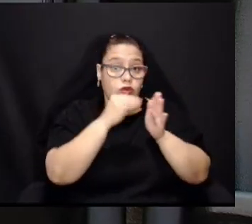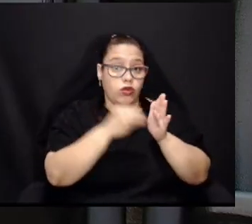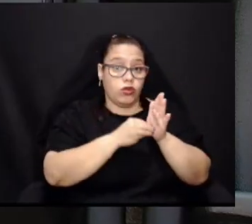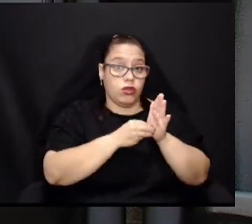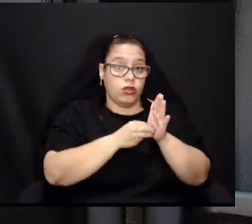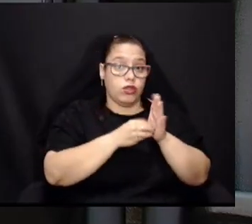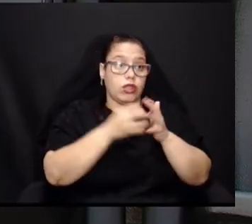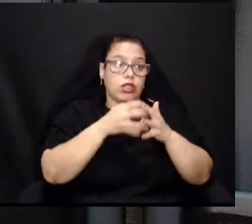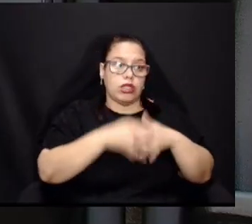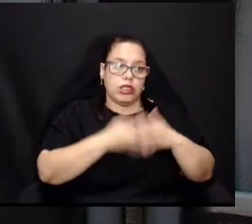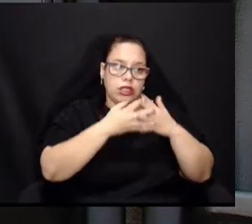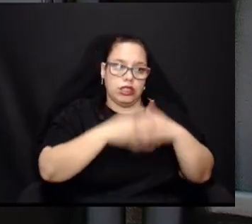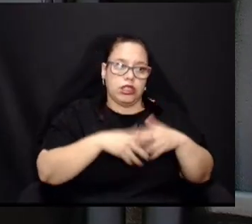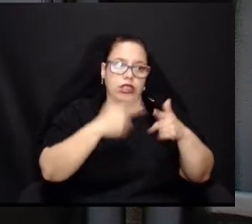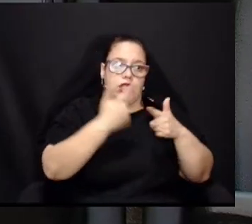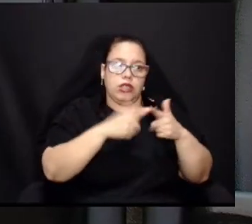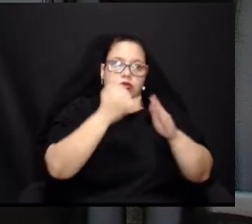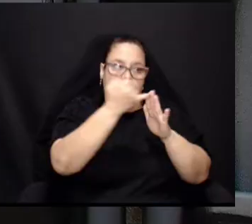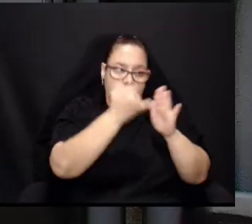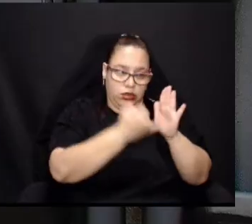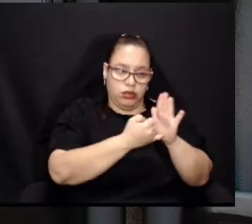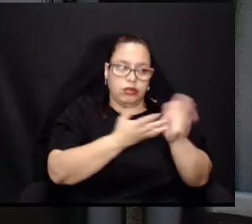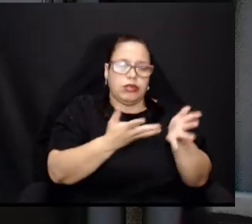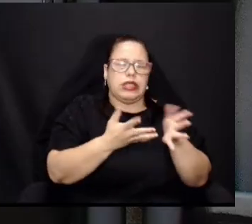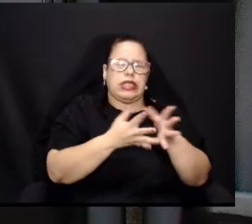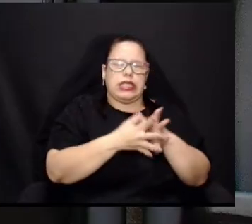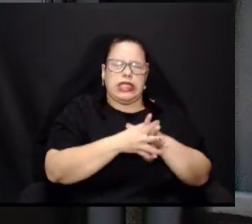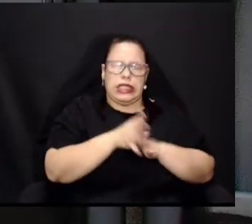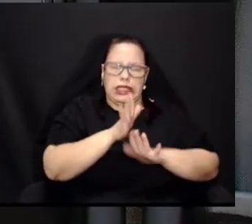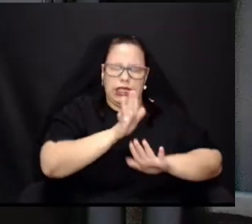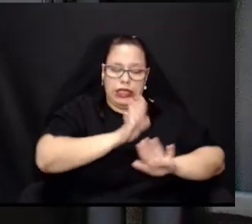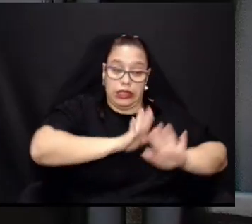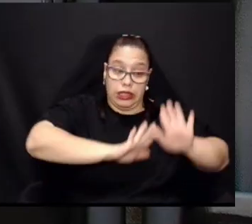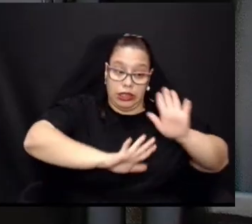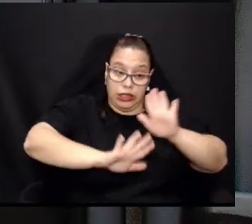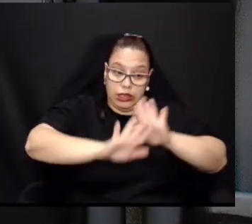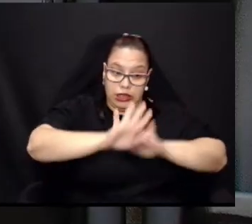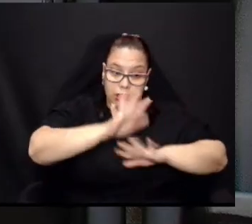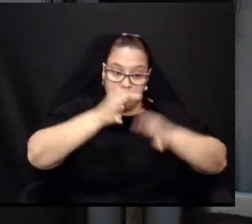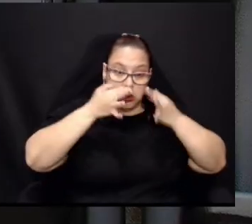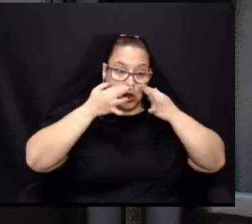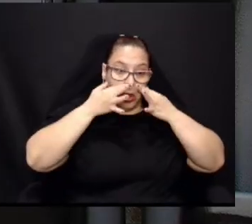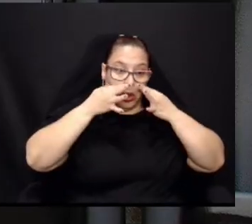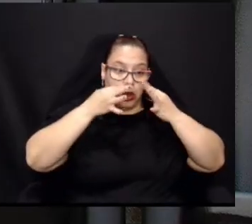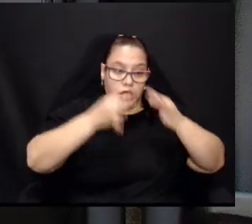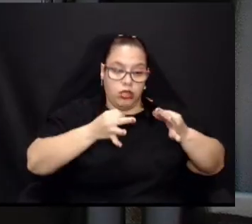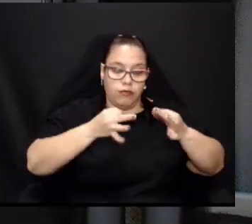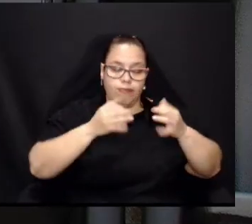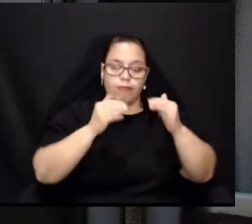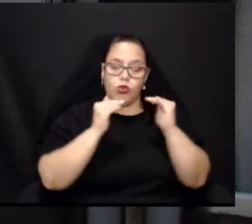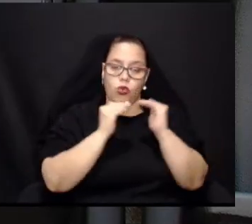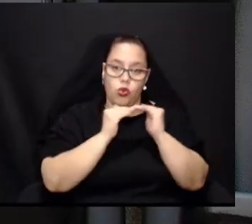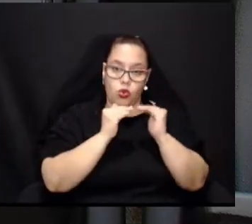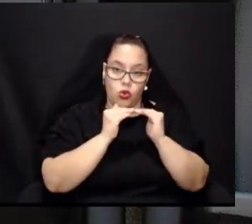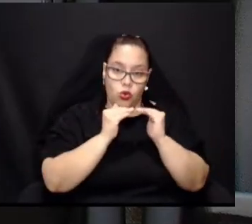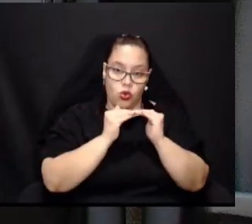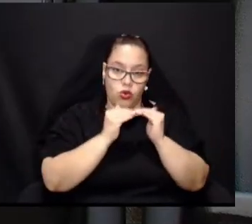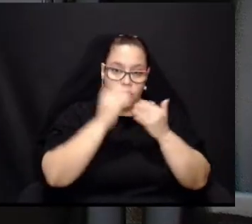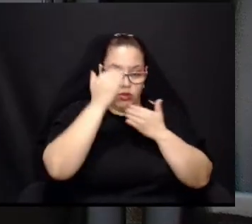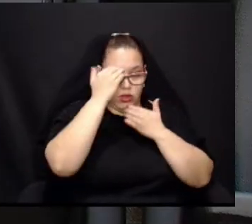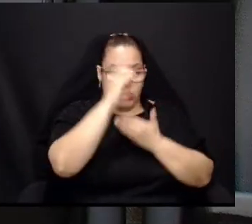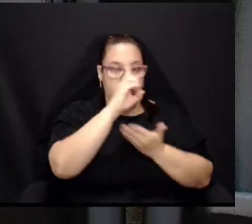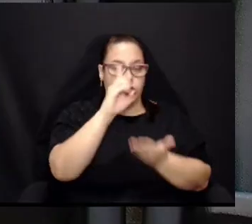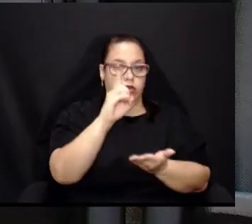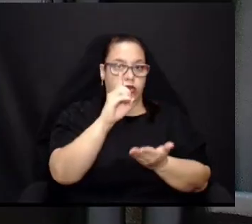problema institucional. Então a gente tem que estar muito atento, muito alinhado, mas graças a Deus, nossa